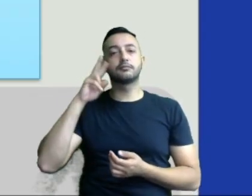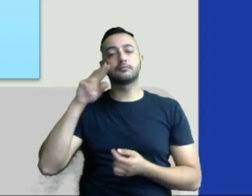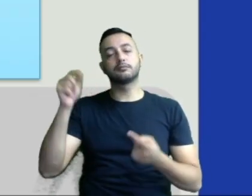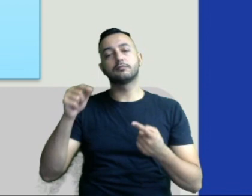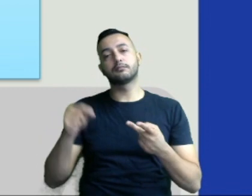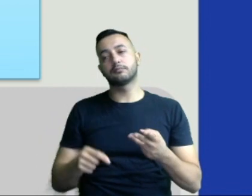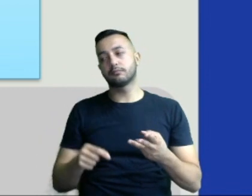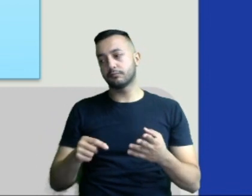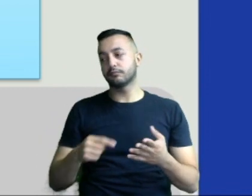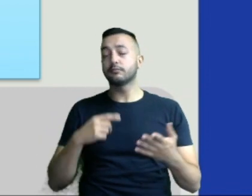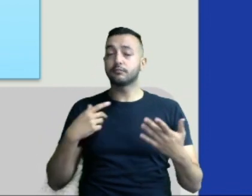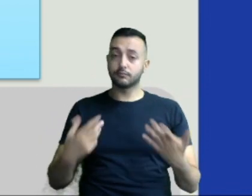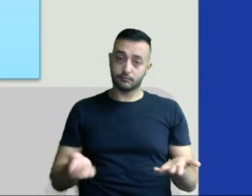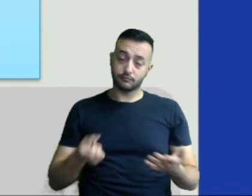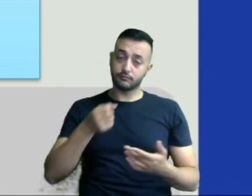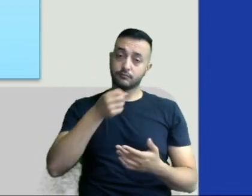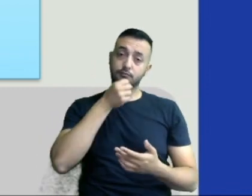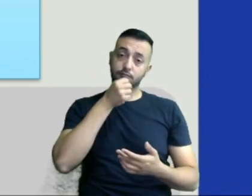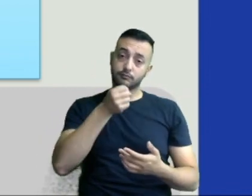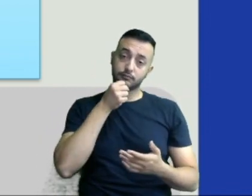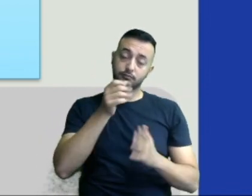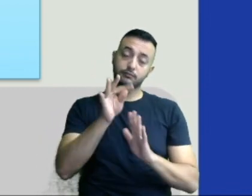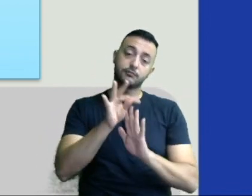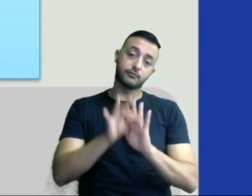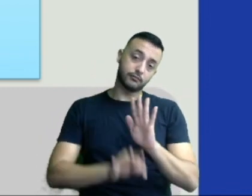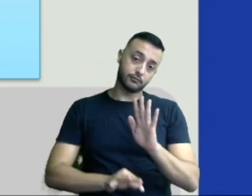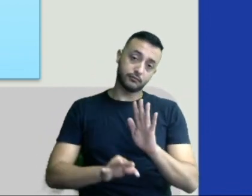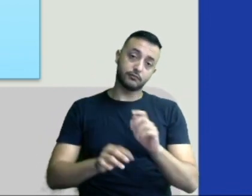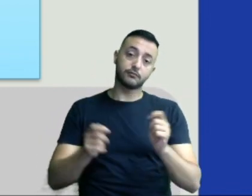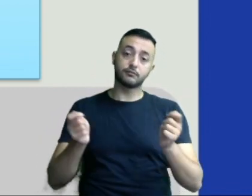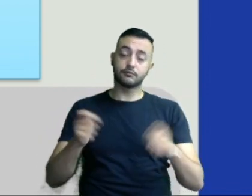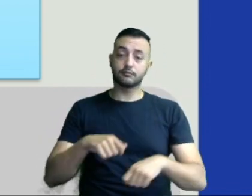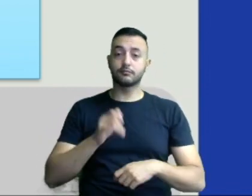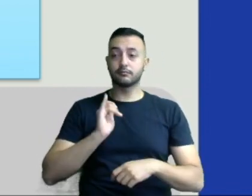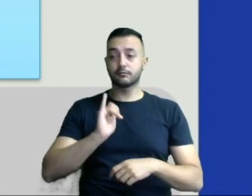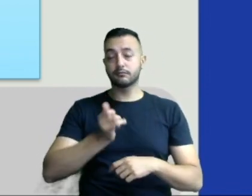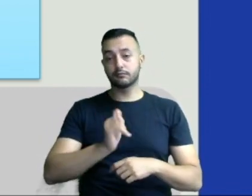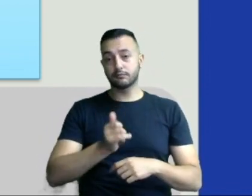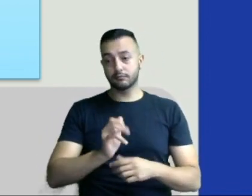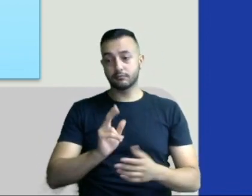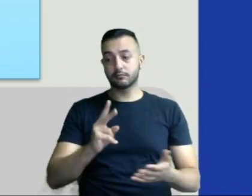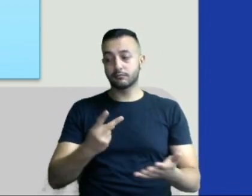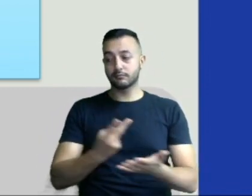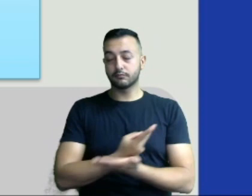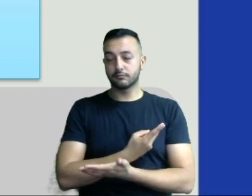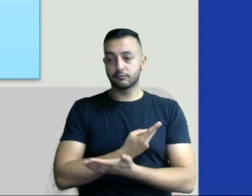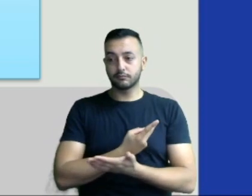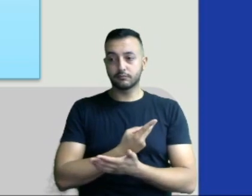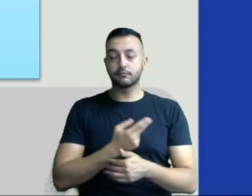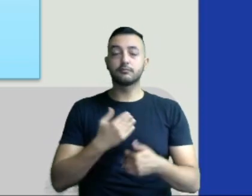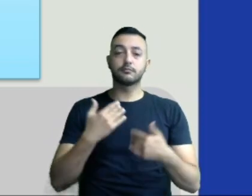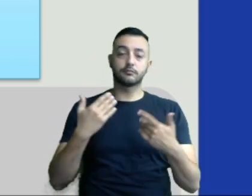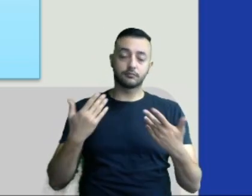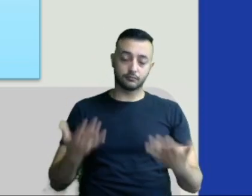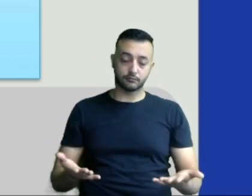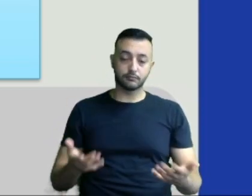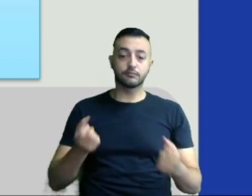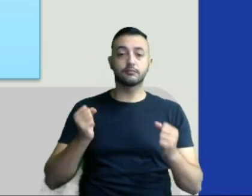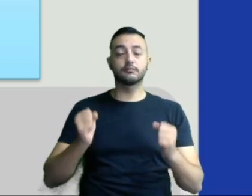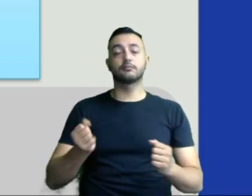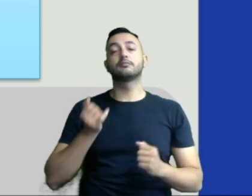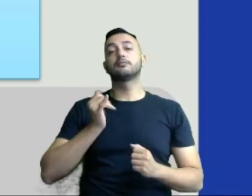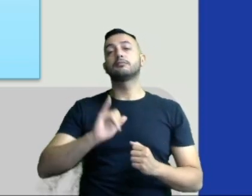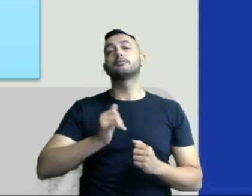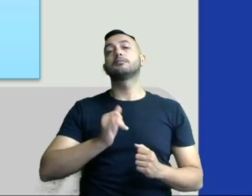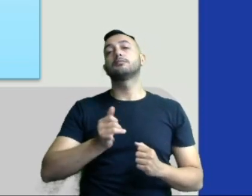Revisando. As reportagens são textos que servem para informar um acontecimento. Então, ela serve para